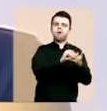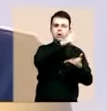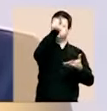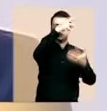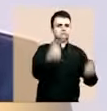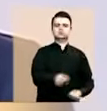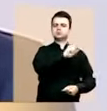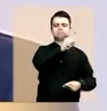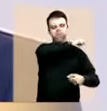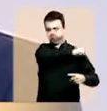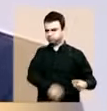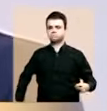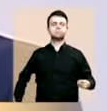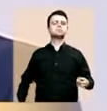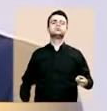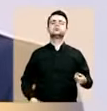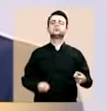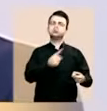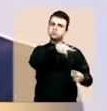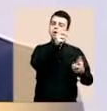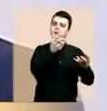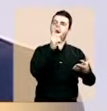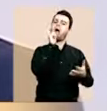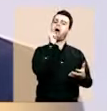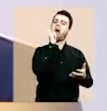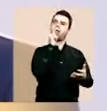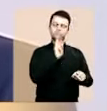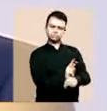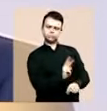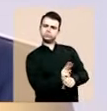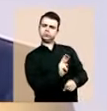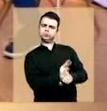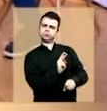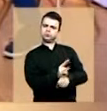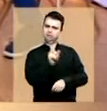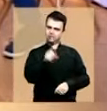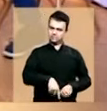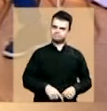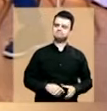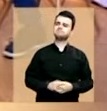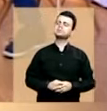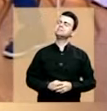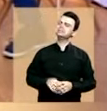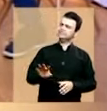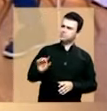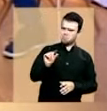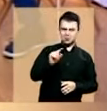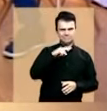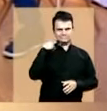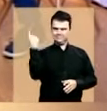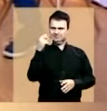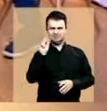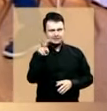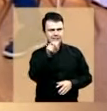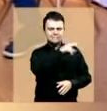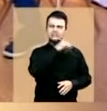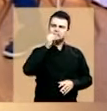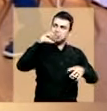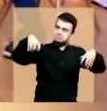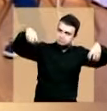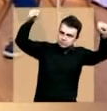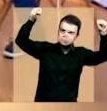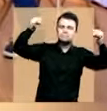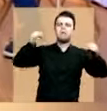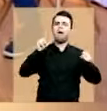aquilo acontecesse, que eles queriam defender a água que eles tinham naquela região. Então, o que assusta um pouco dessas crises de